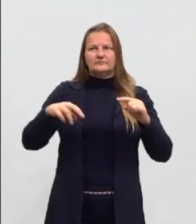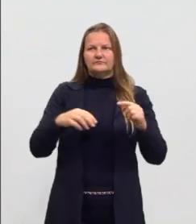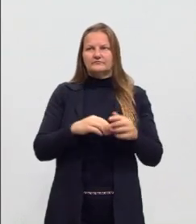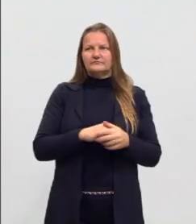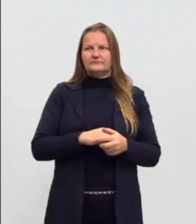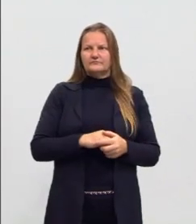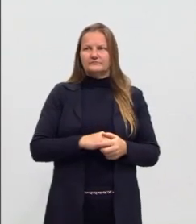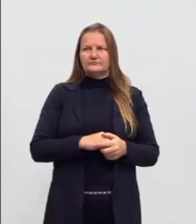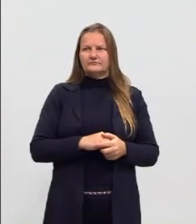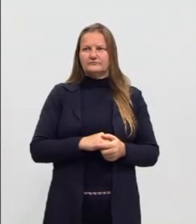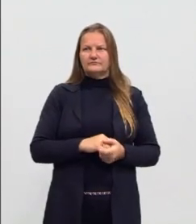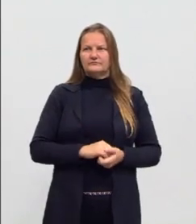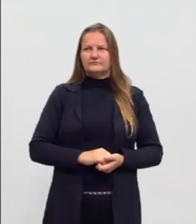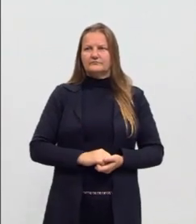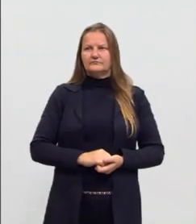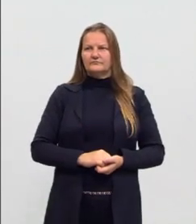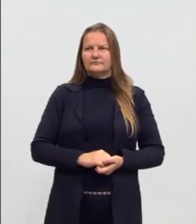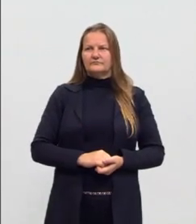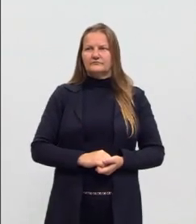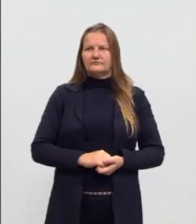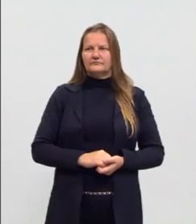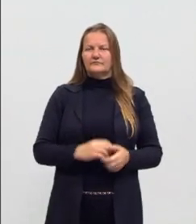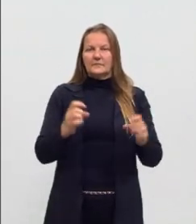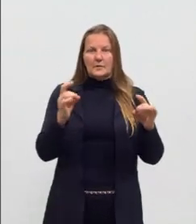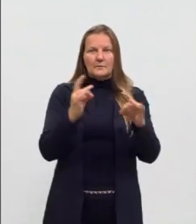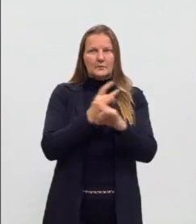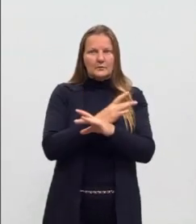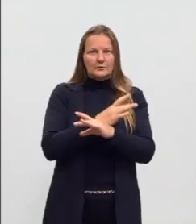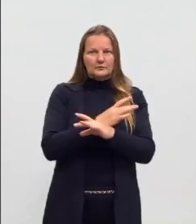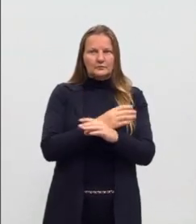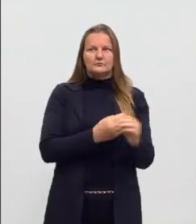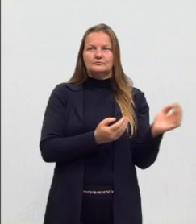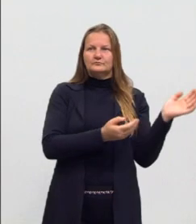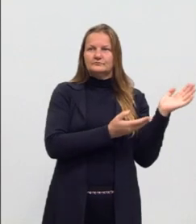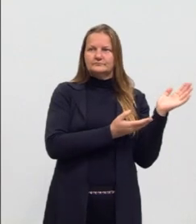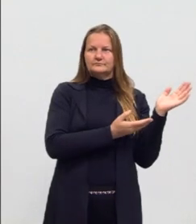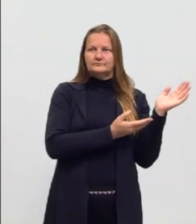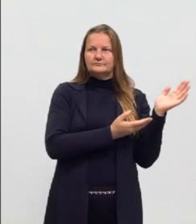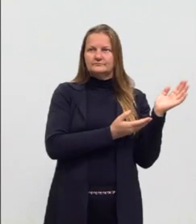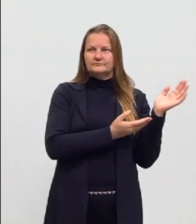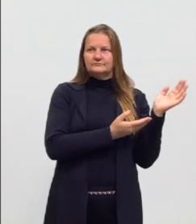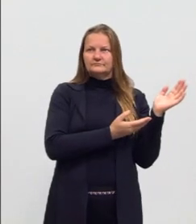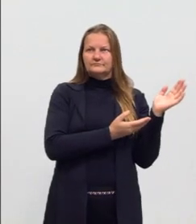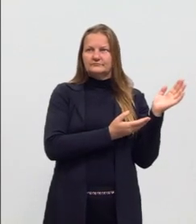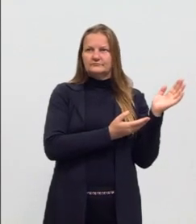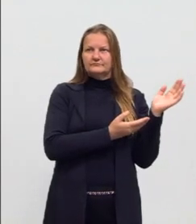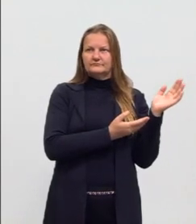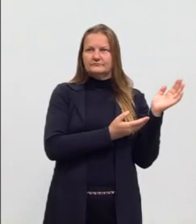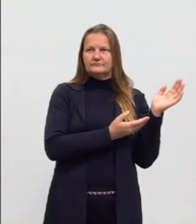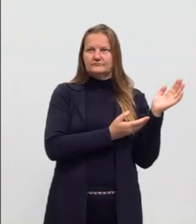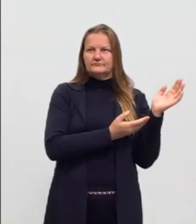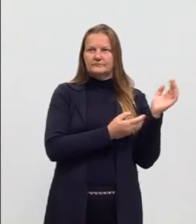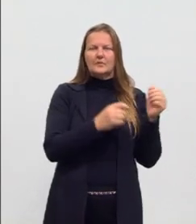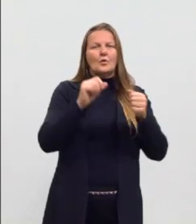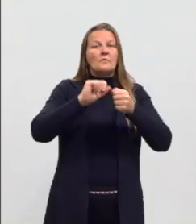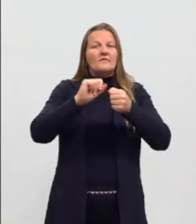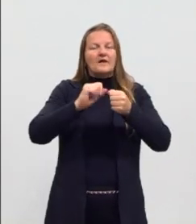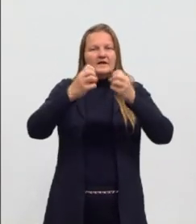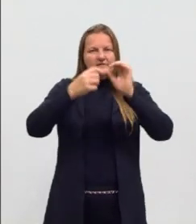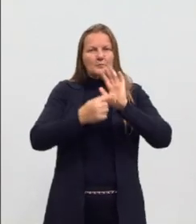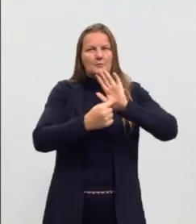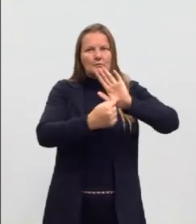deixa eu só conectar aqui que ele tá um pouquinho pronto então aqui ó vou só encostar aqui como que a gente faz tá